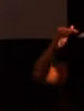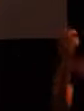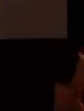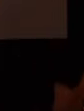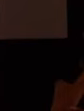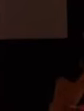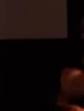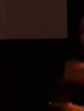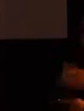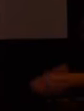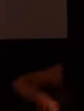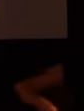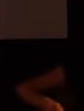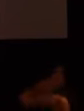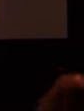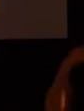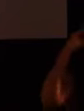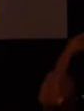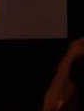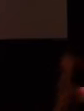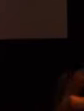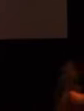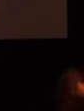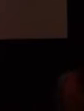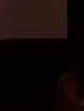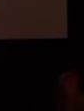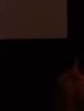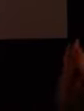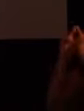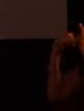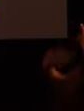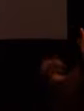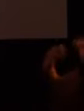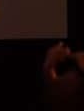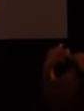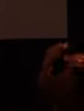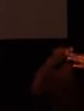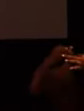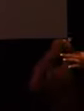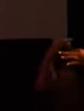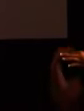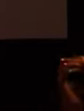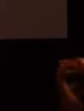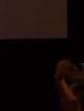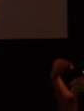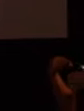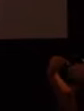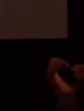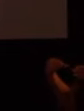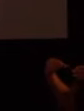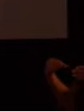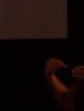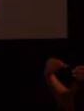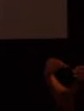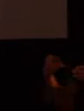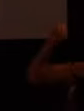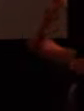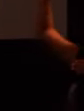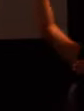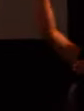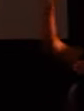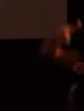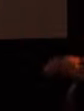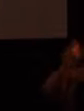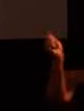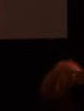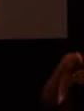uma paisagem que se constrói que vai respeitar esse escalonamento. Quanto mais próxima à praia, mais baixo. Quanto mais se distancia da praia,